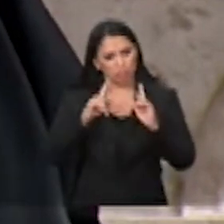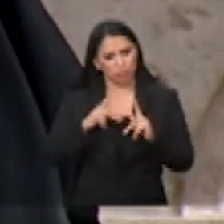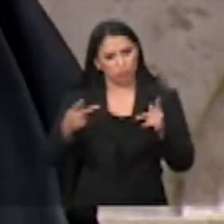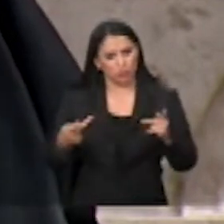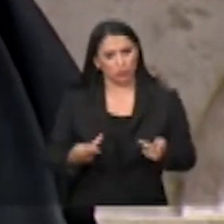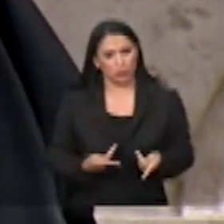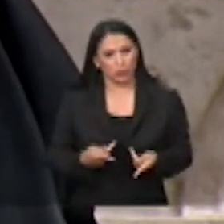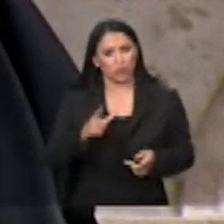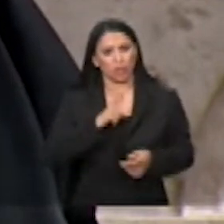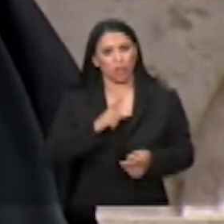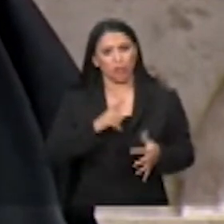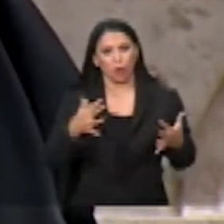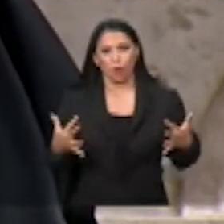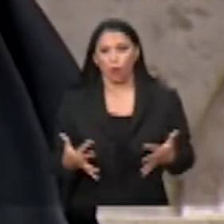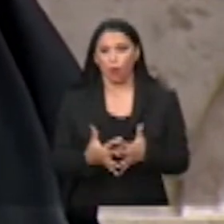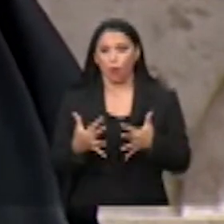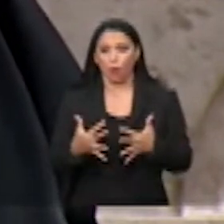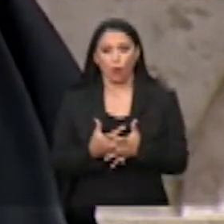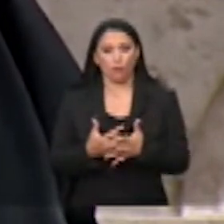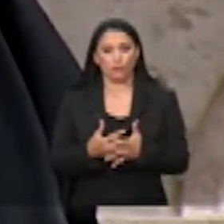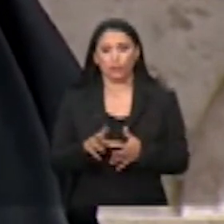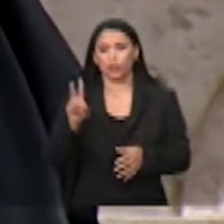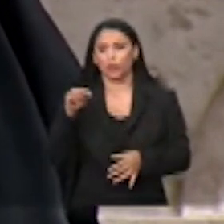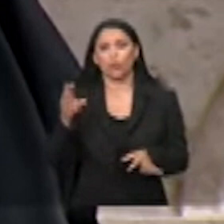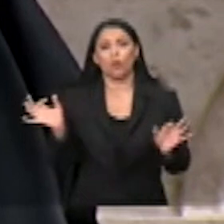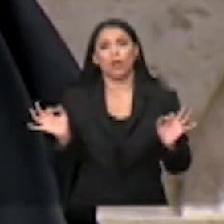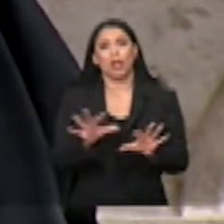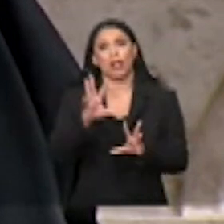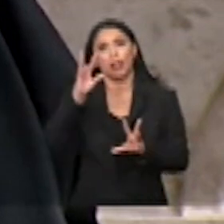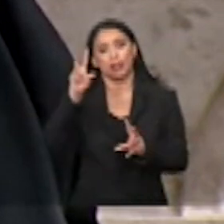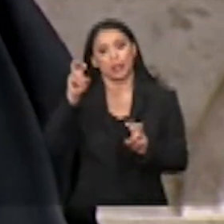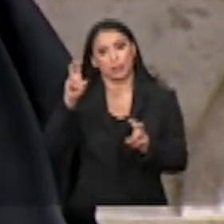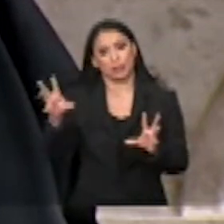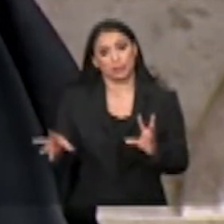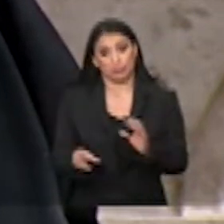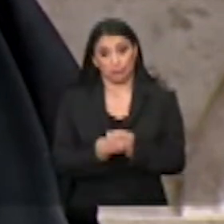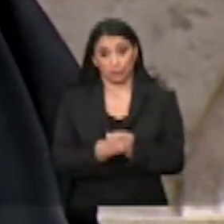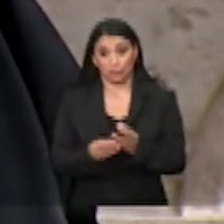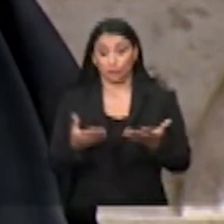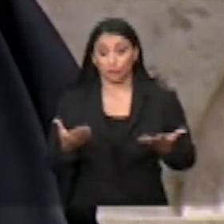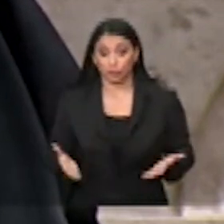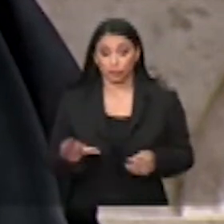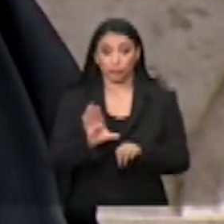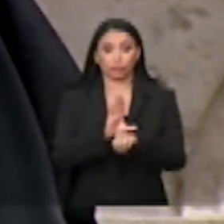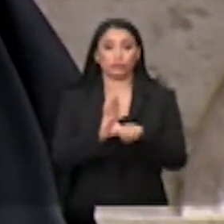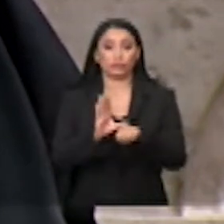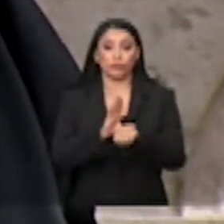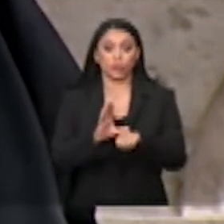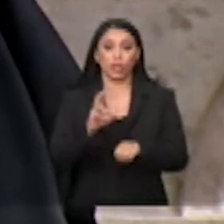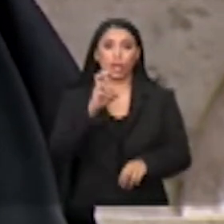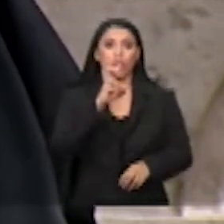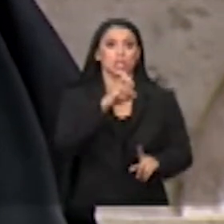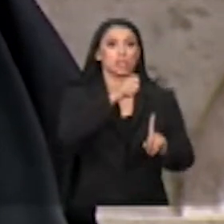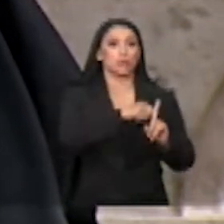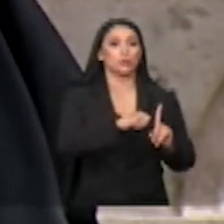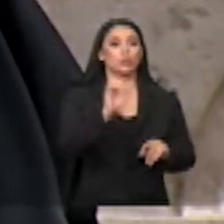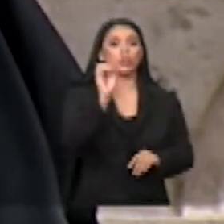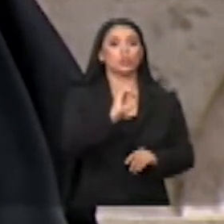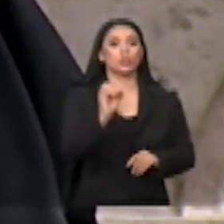um conflito sem fim. Fecho aspas. A Constituição da República, de 5 de outubro